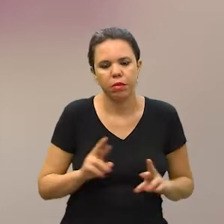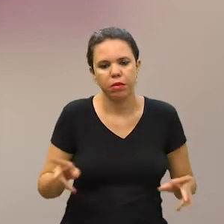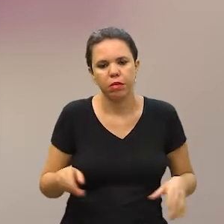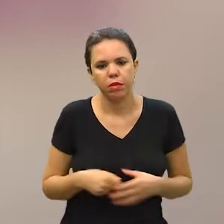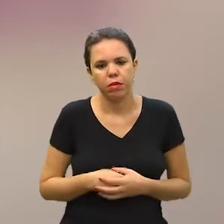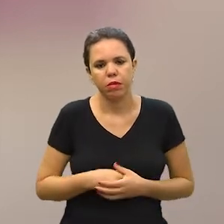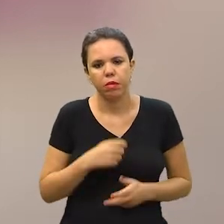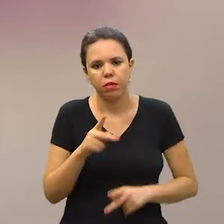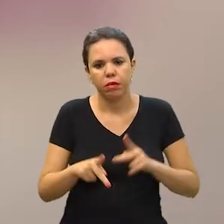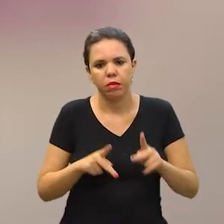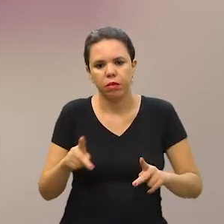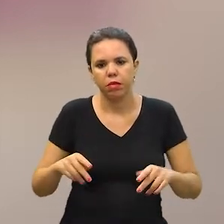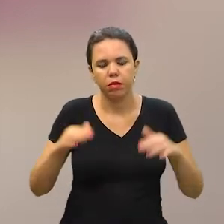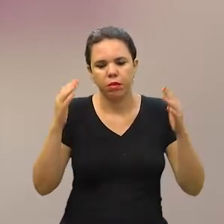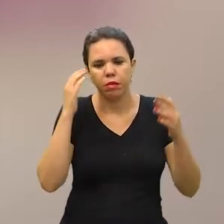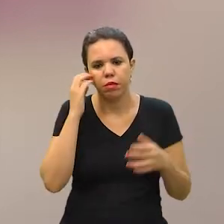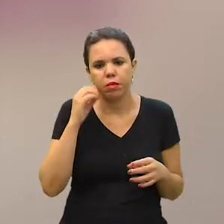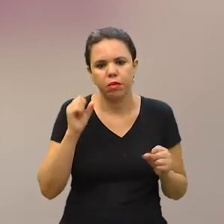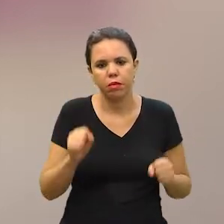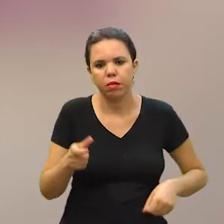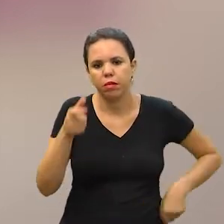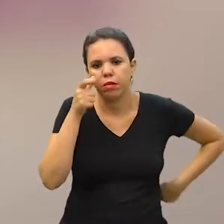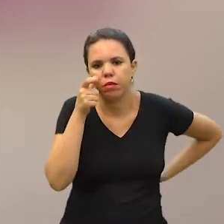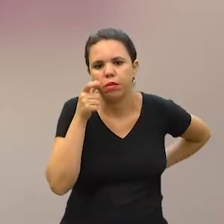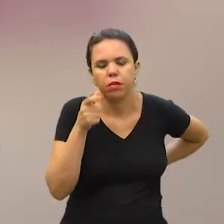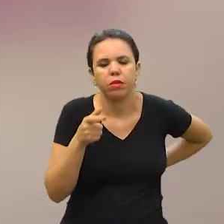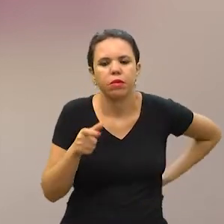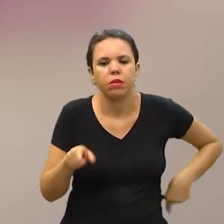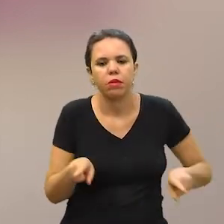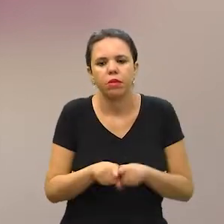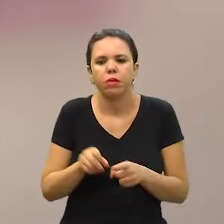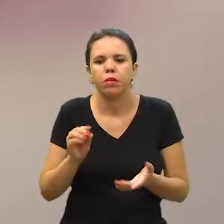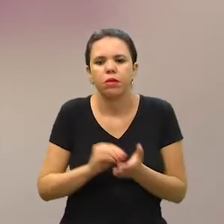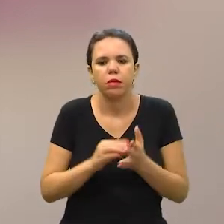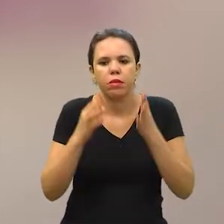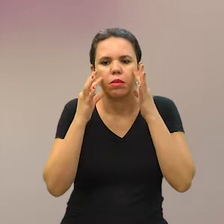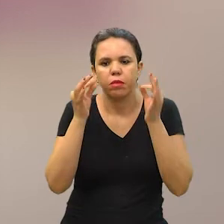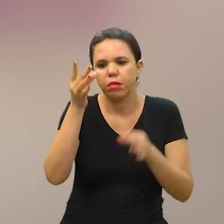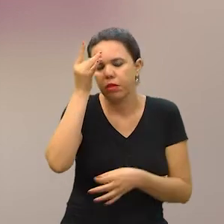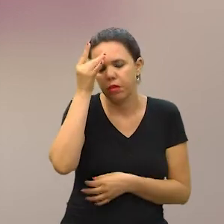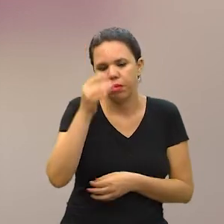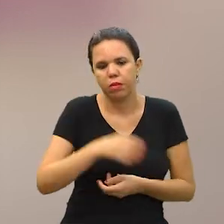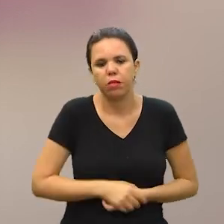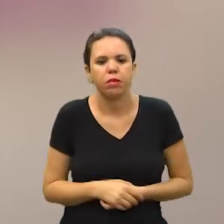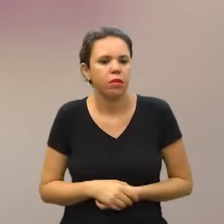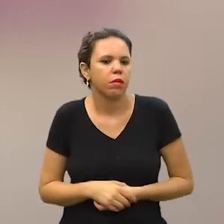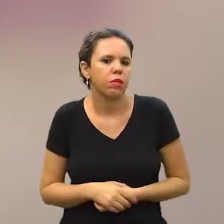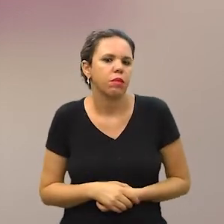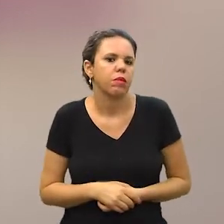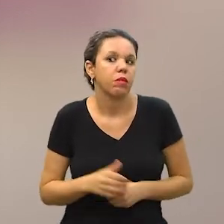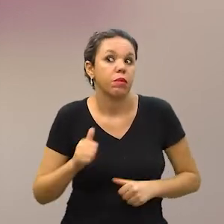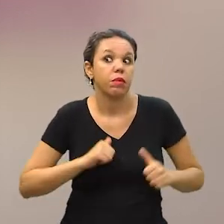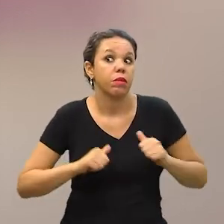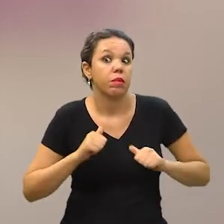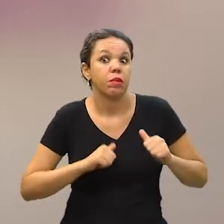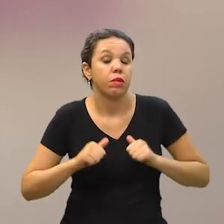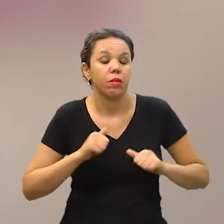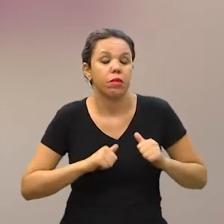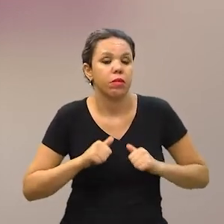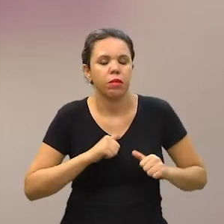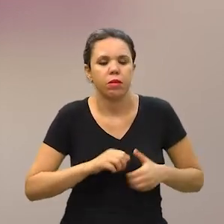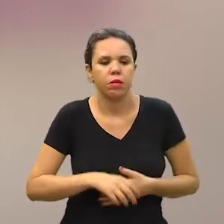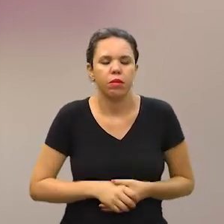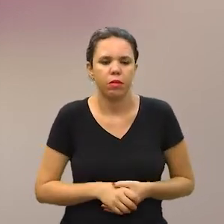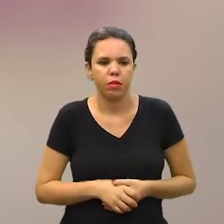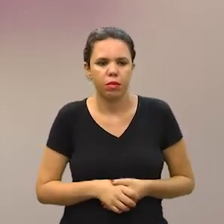pouco diferentes nos adultos, mas a gente pode ver também a questão da desatenção na aprendizagem, a questão da hiperatividade, que é da